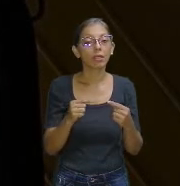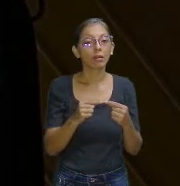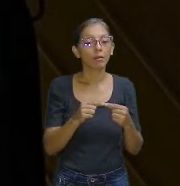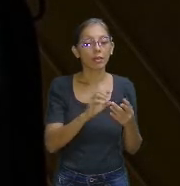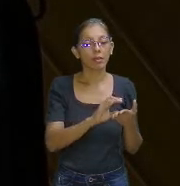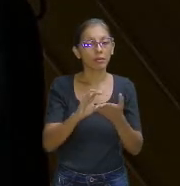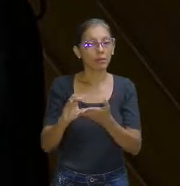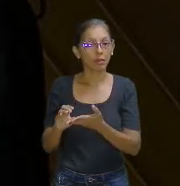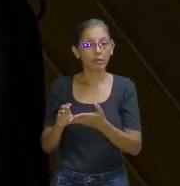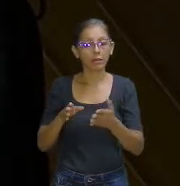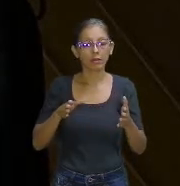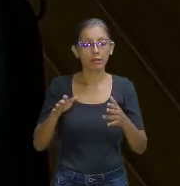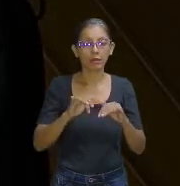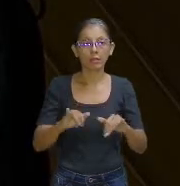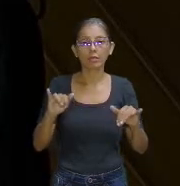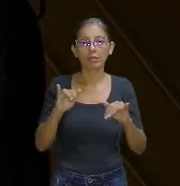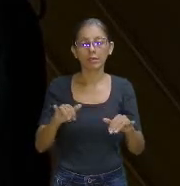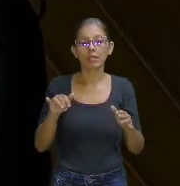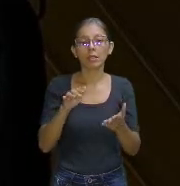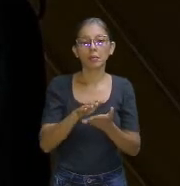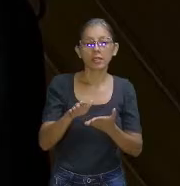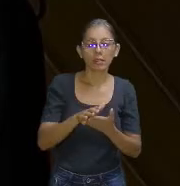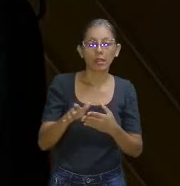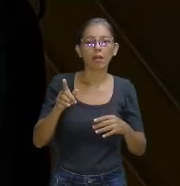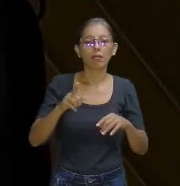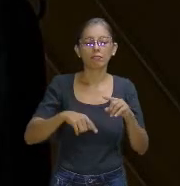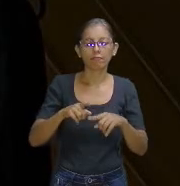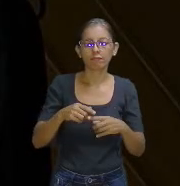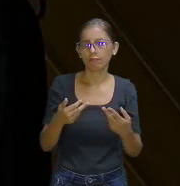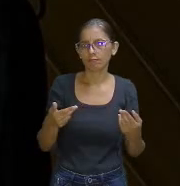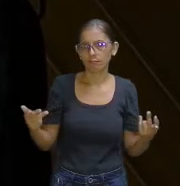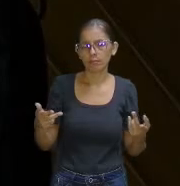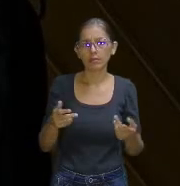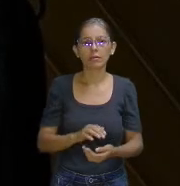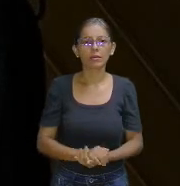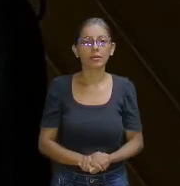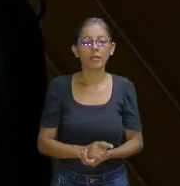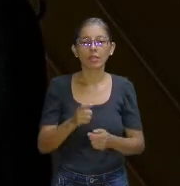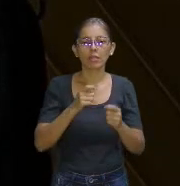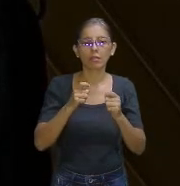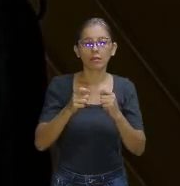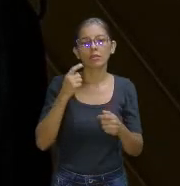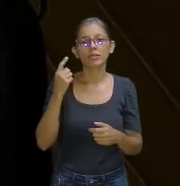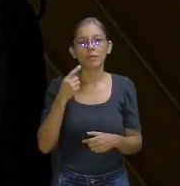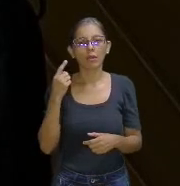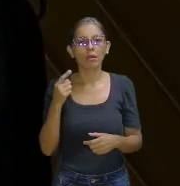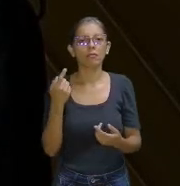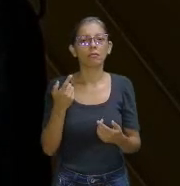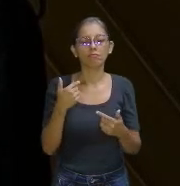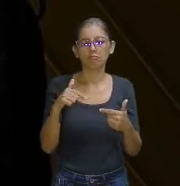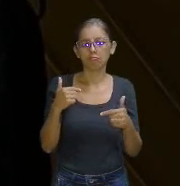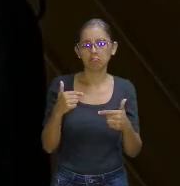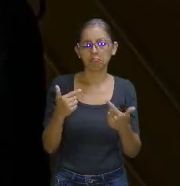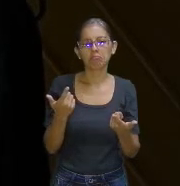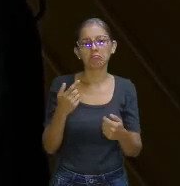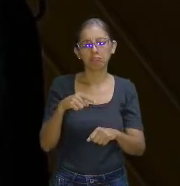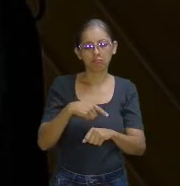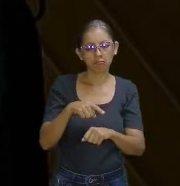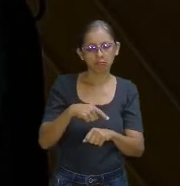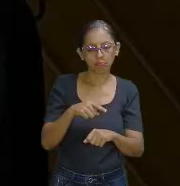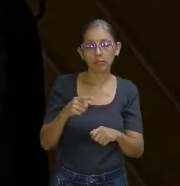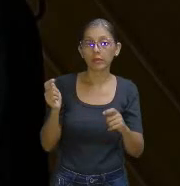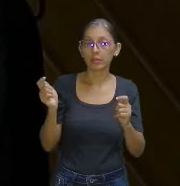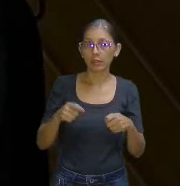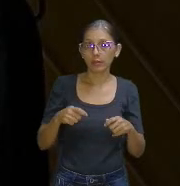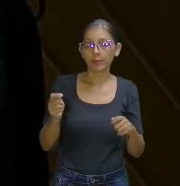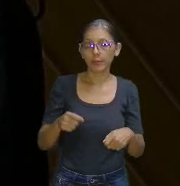entre outros, a confecção de material impresso de qualquer natureza, os serviços de consultoria e assessoria, inclusive honorários advocatícios e